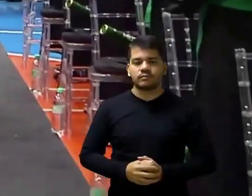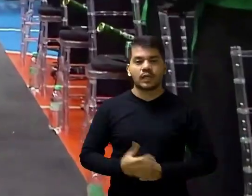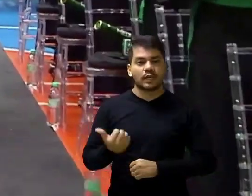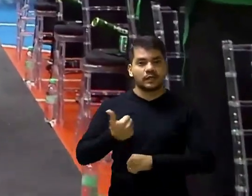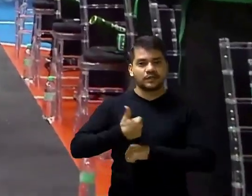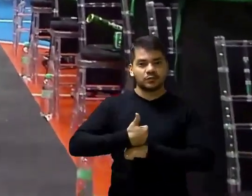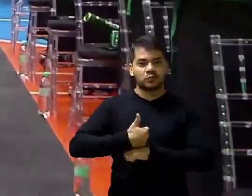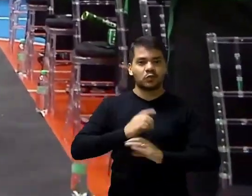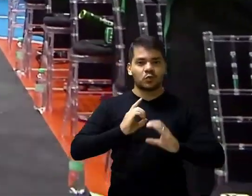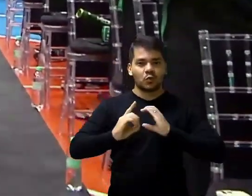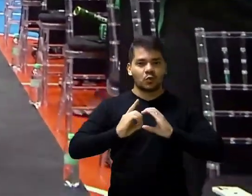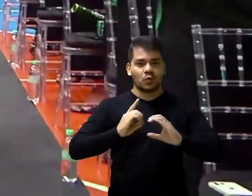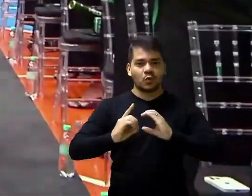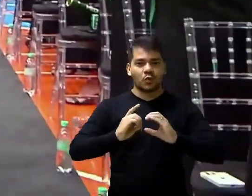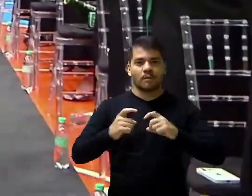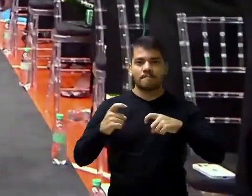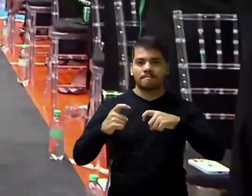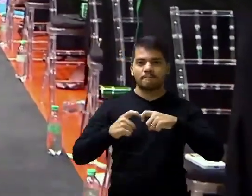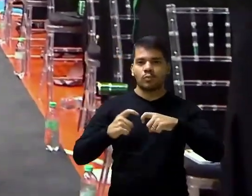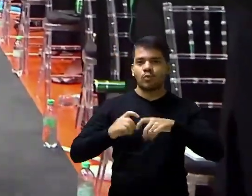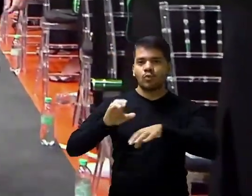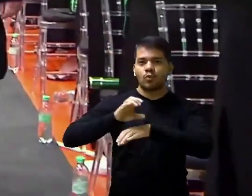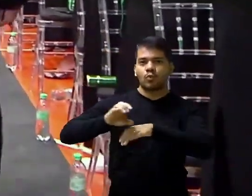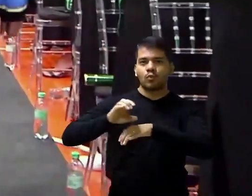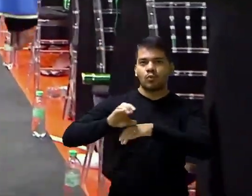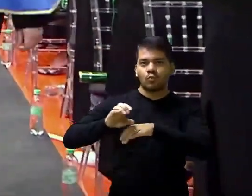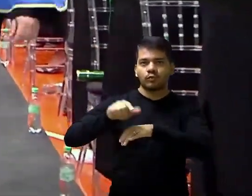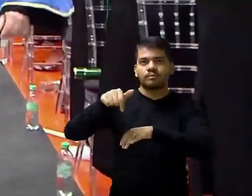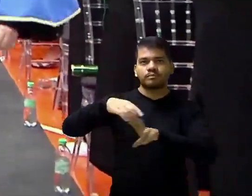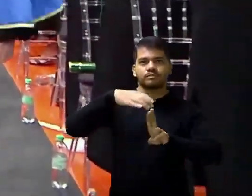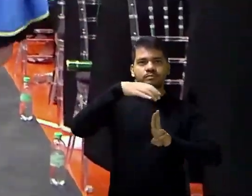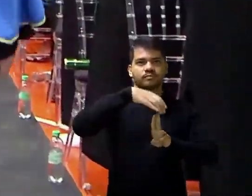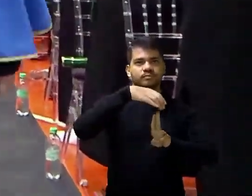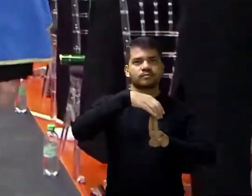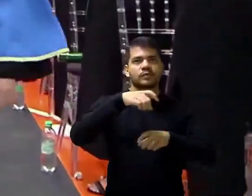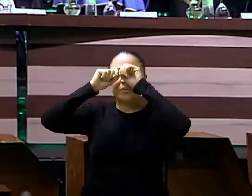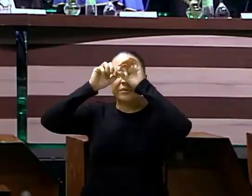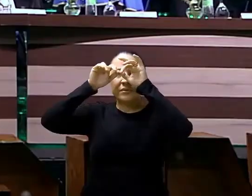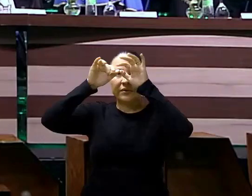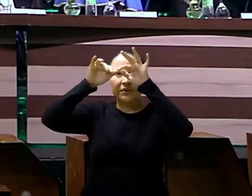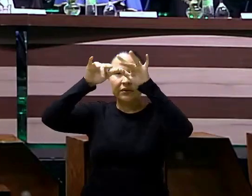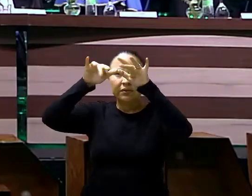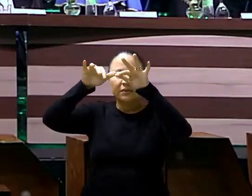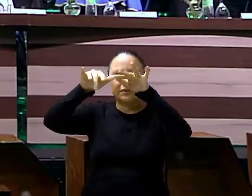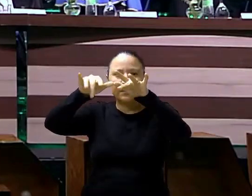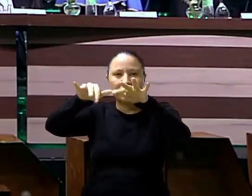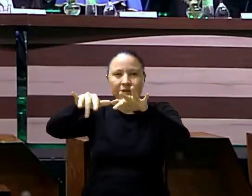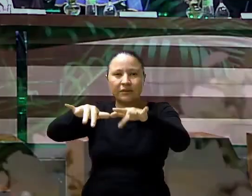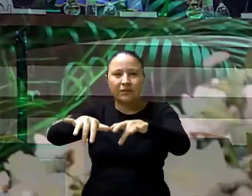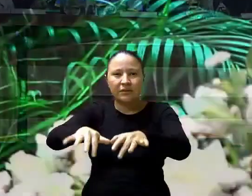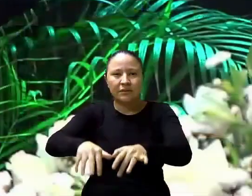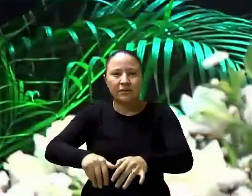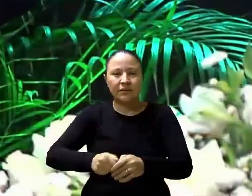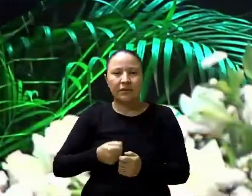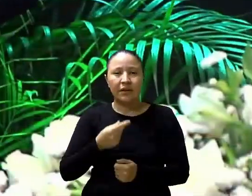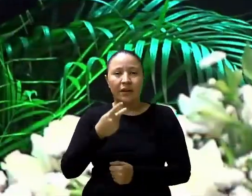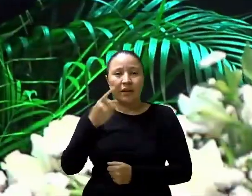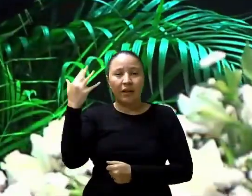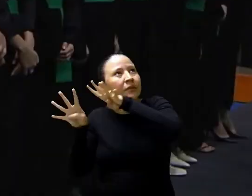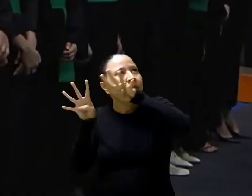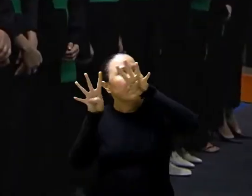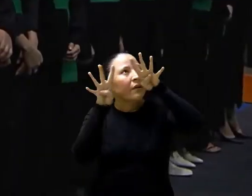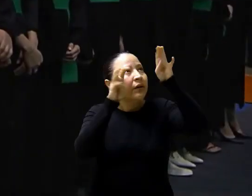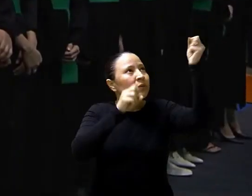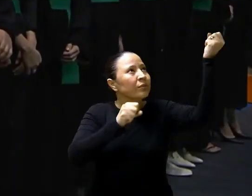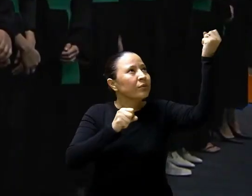No dia 28 de junho, nas dependências do ginásio do Colégio Objetivo, ocorreu a cerimônia de colação de grau da 10ª Turma